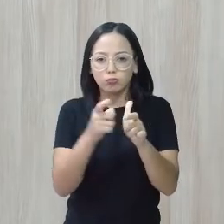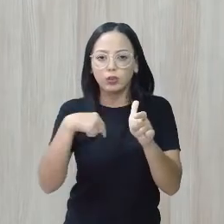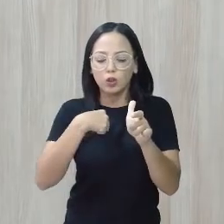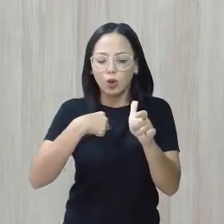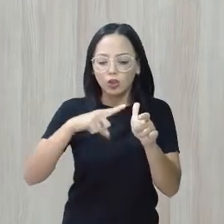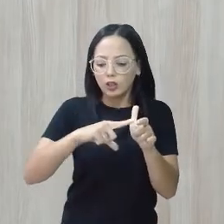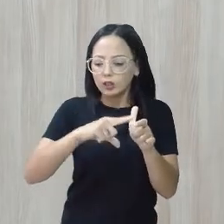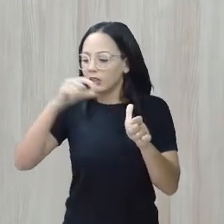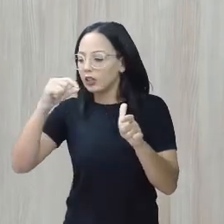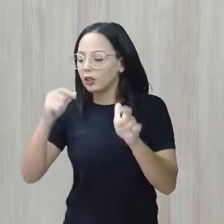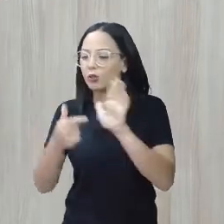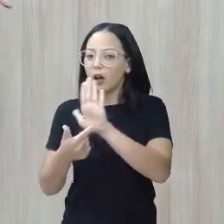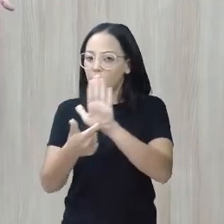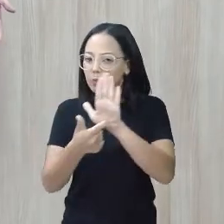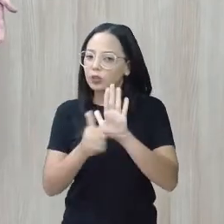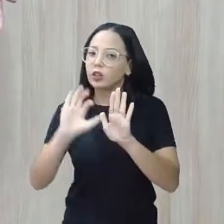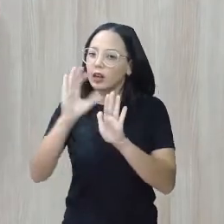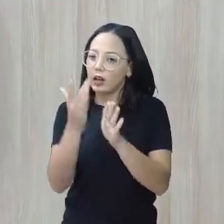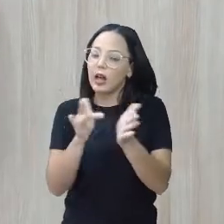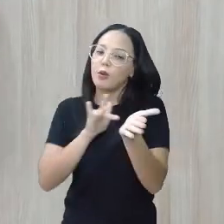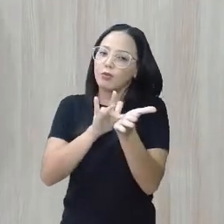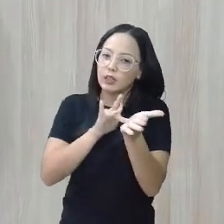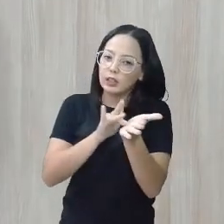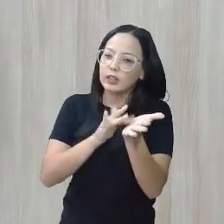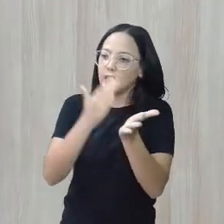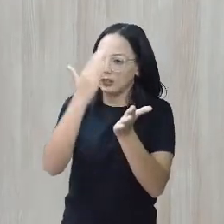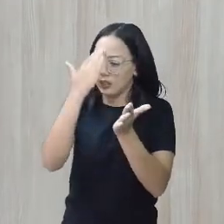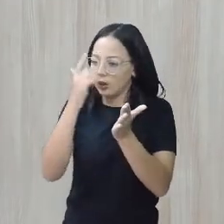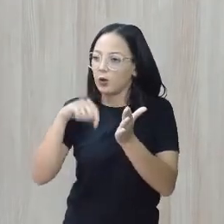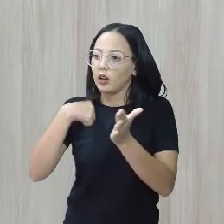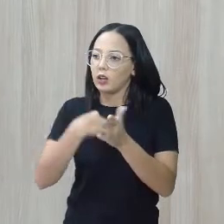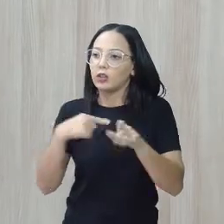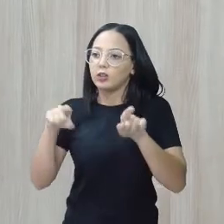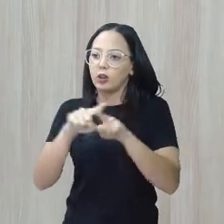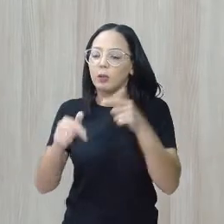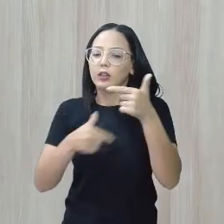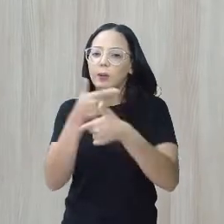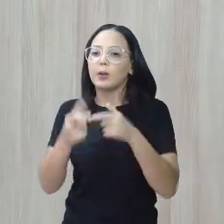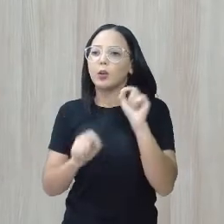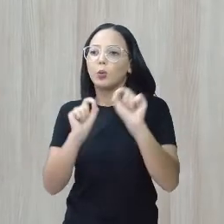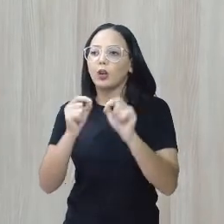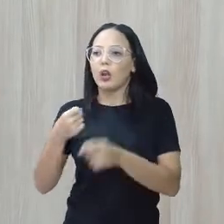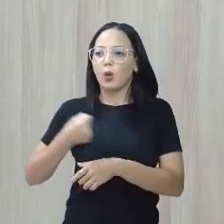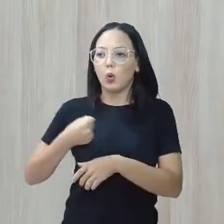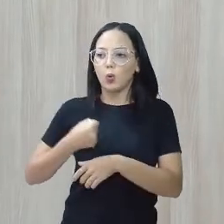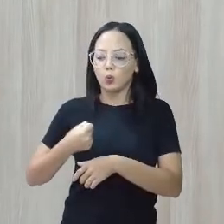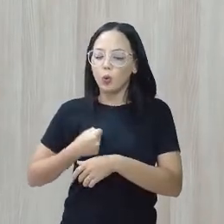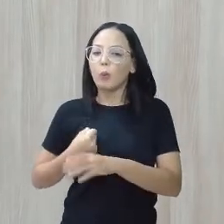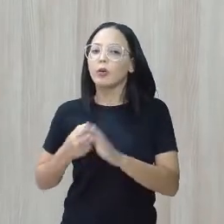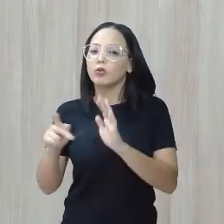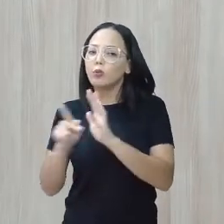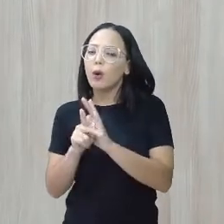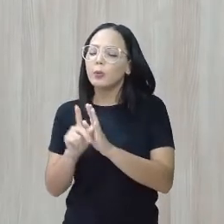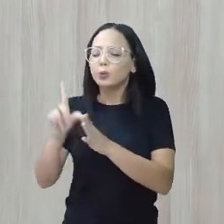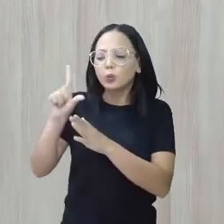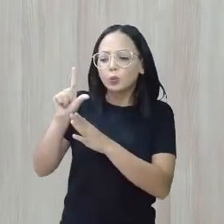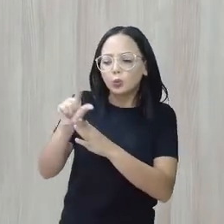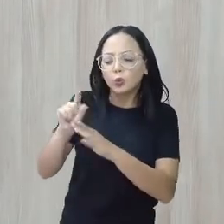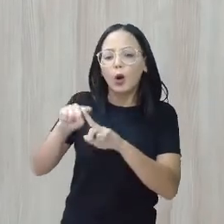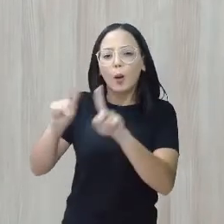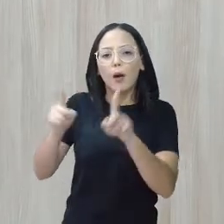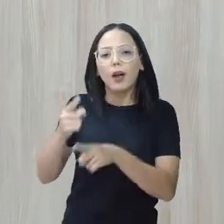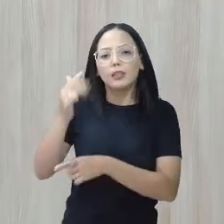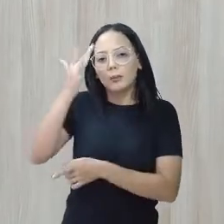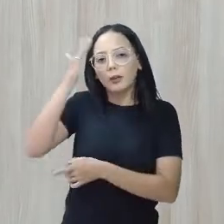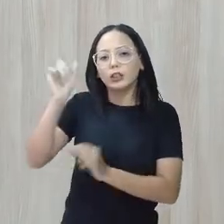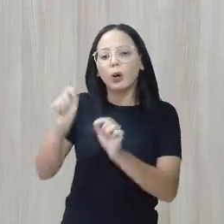amostra. Tudo bem que aqui é um cenário fictício? Tudo bem que a gente está trabalhando aqui com números relativamente baixos, né? Mas imagina, por exemplo,